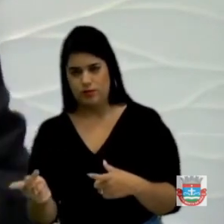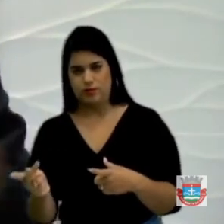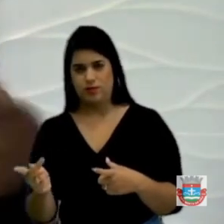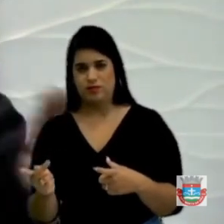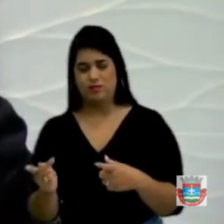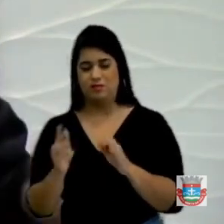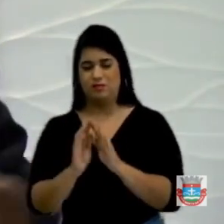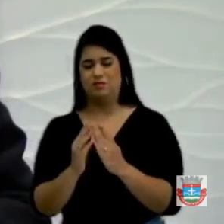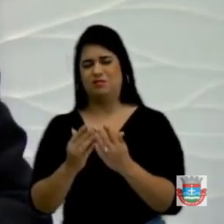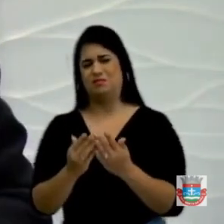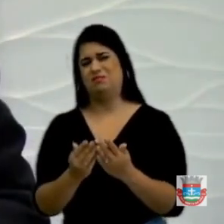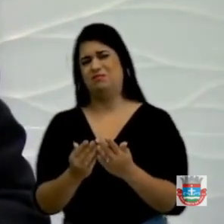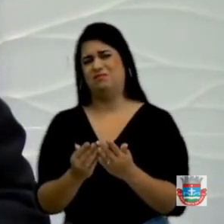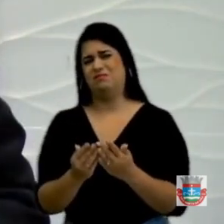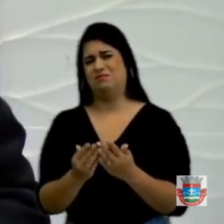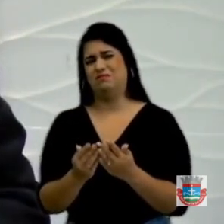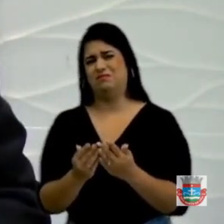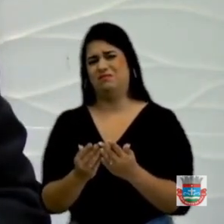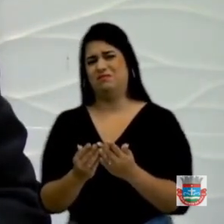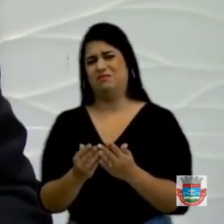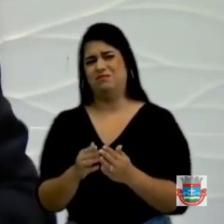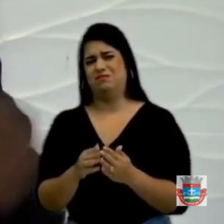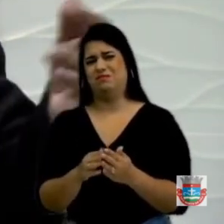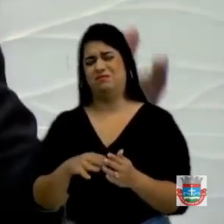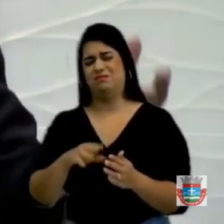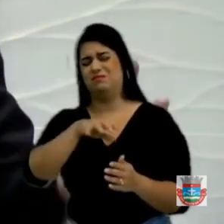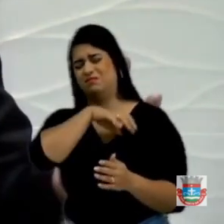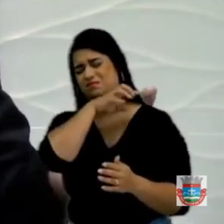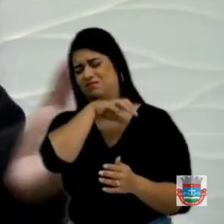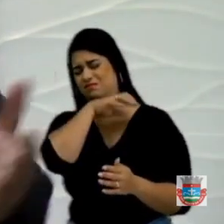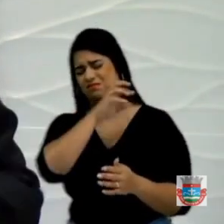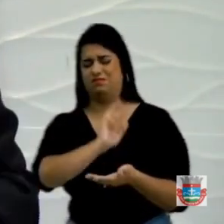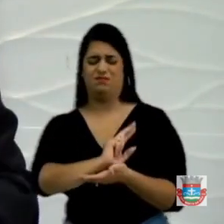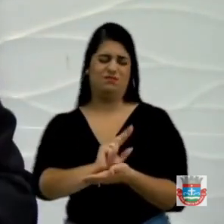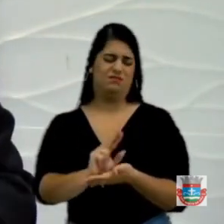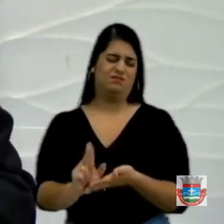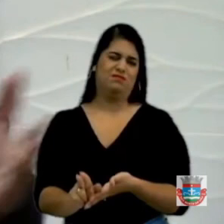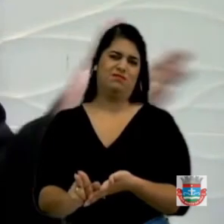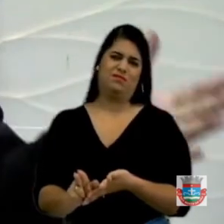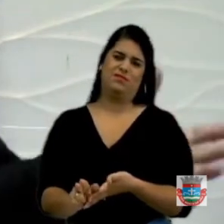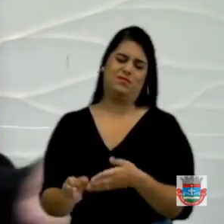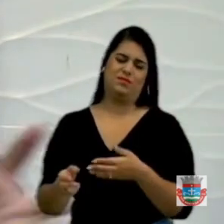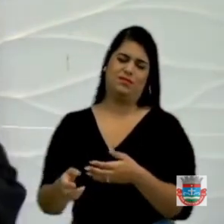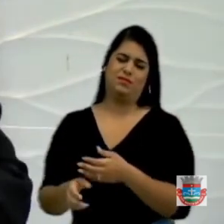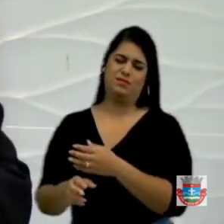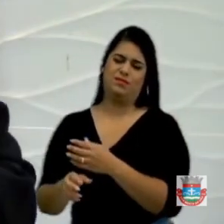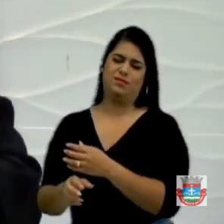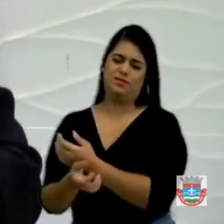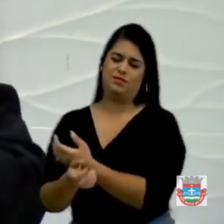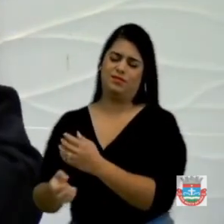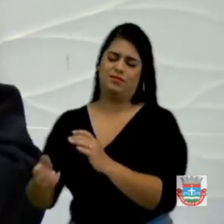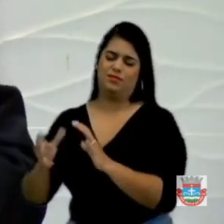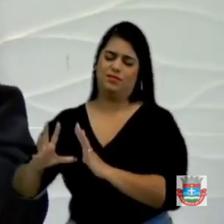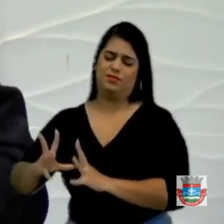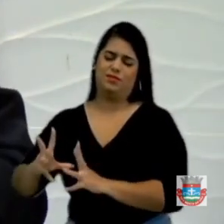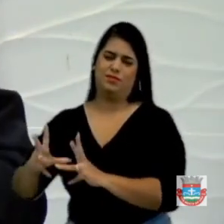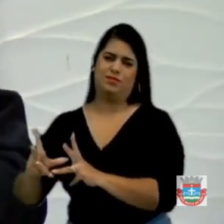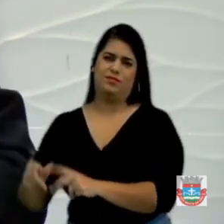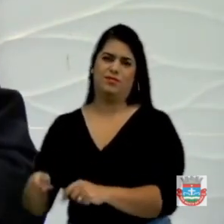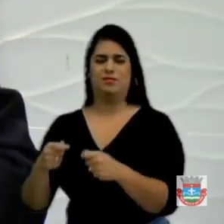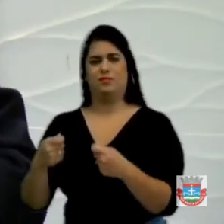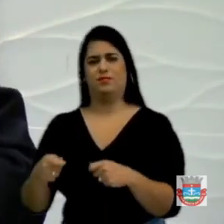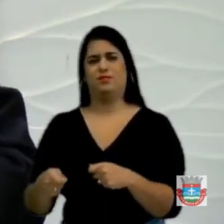abriu, tentar por um. E lá não tem como limpar uma fossa. Se limpar a fossa e botar no riacho, está cometendo um